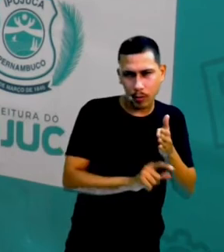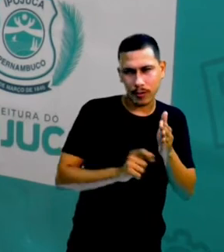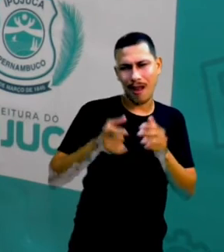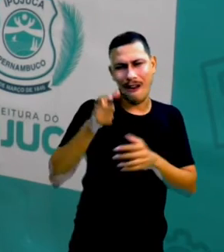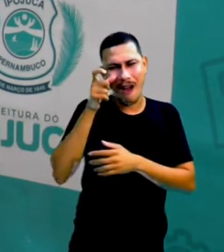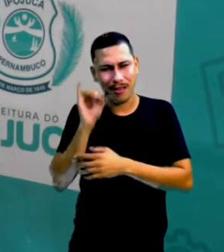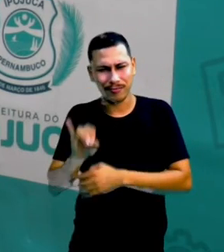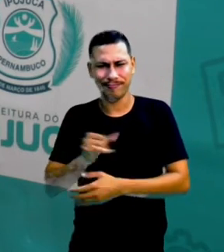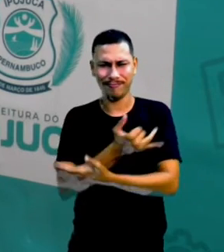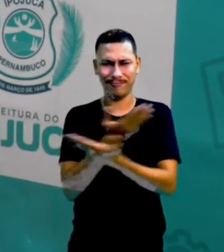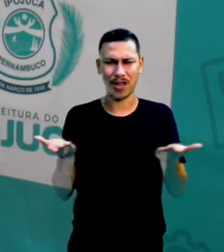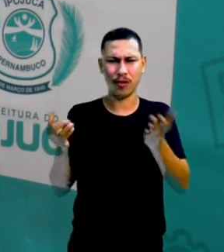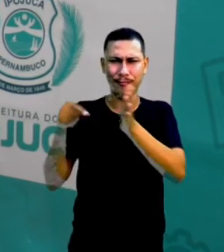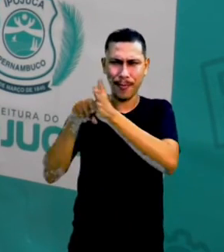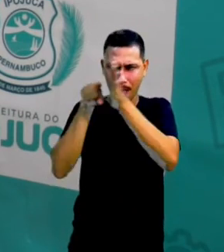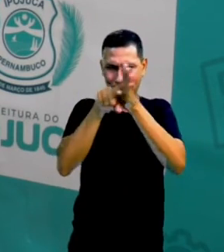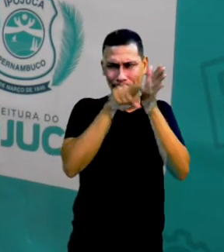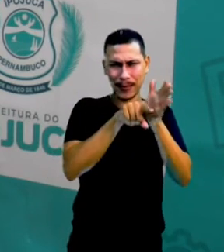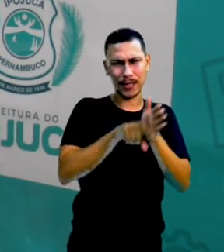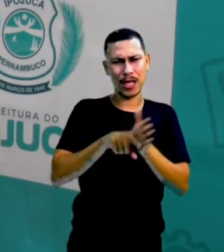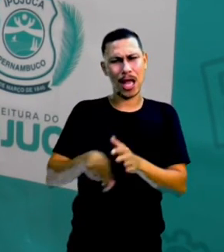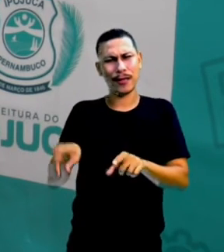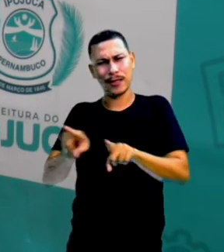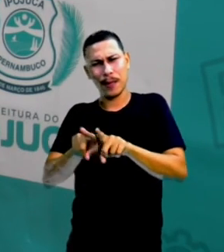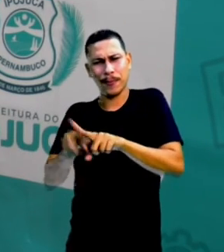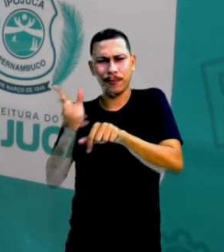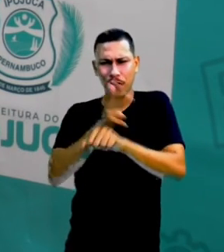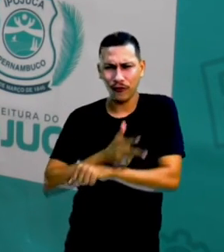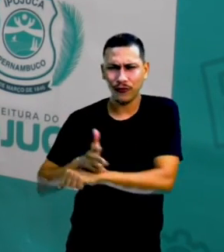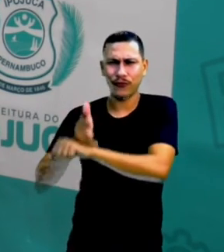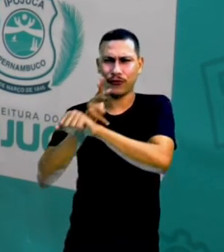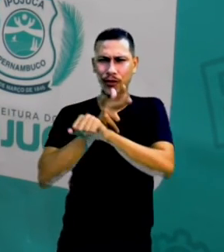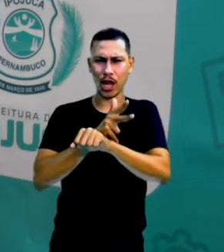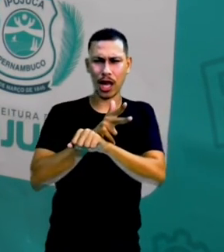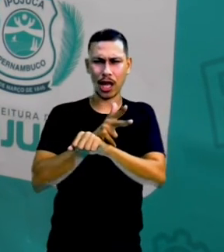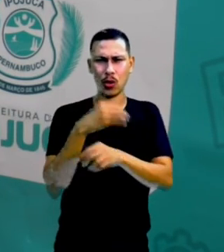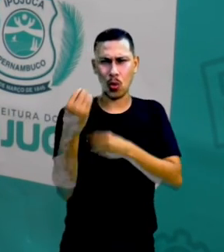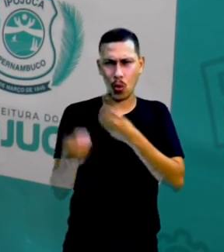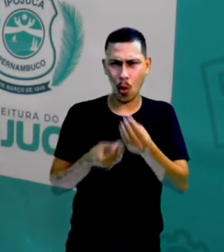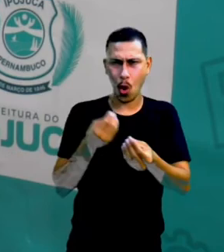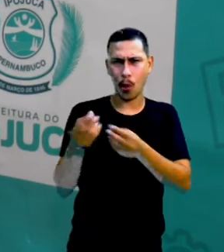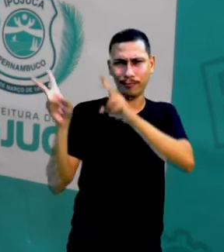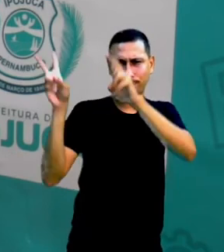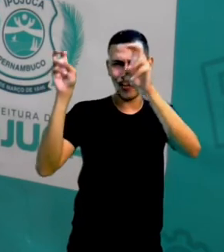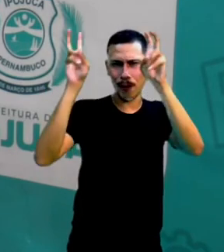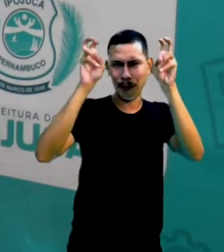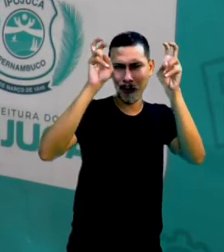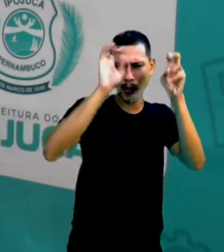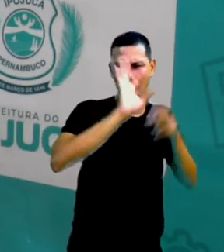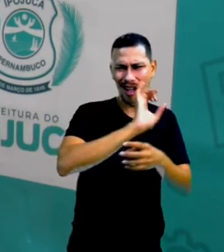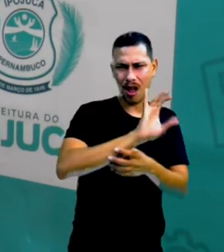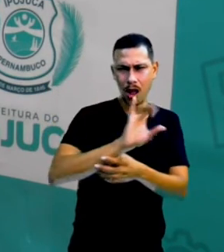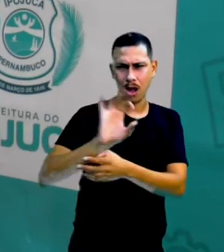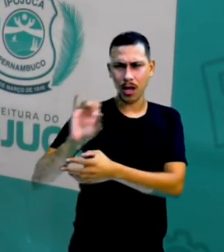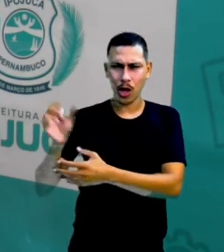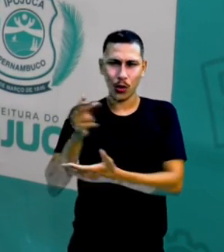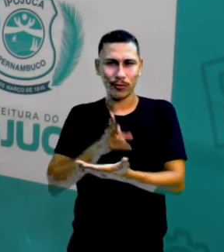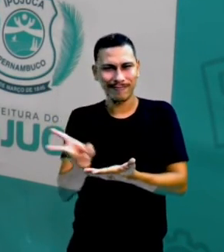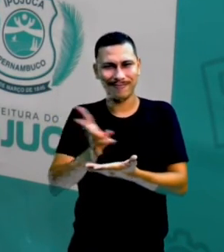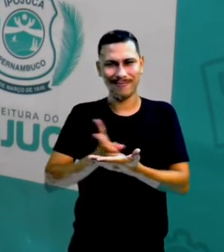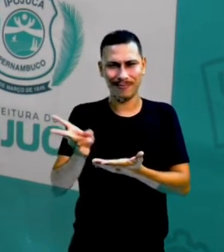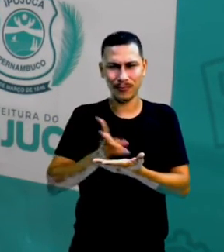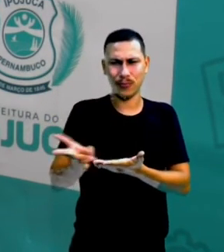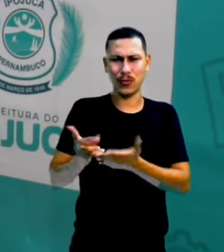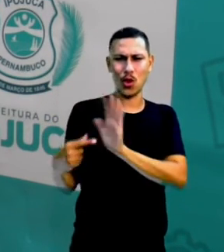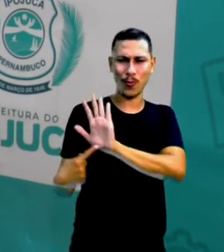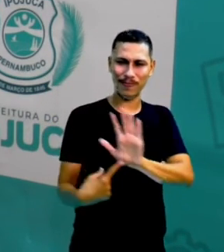muito interessante que vocês procurassem até vídeos falando sobre pontos dessa história. E aqui eu continuo